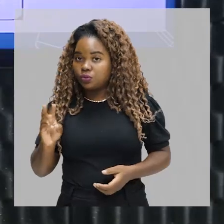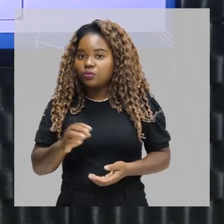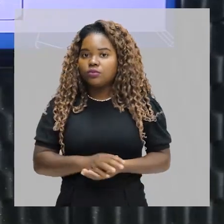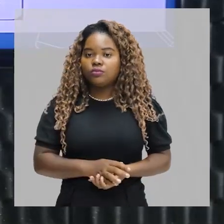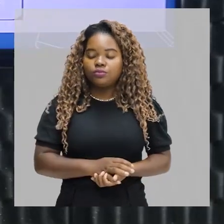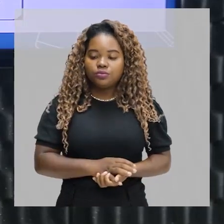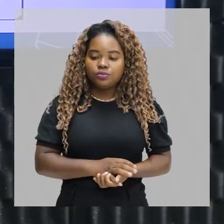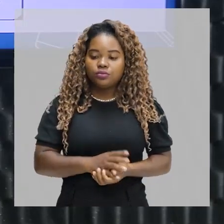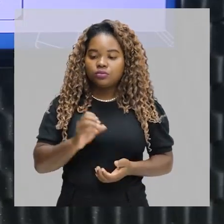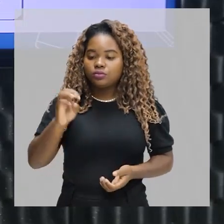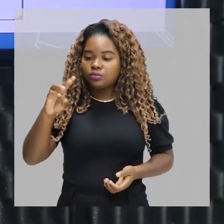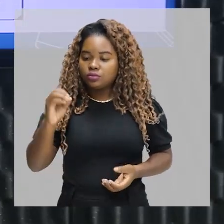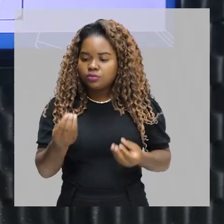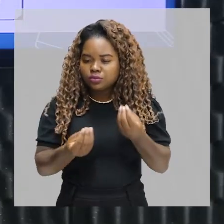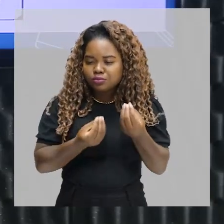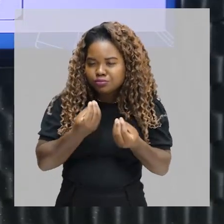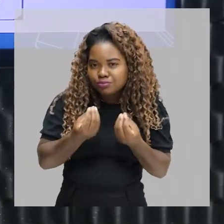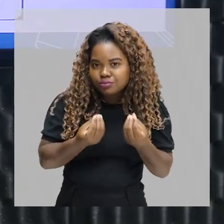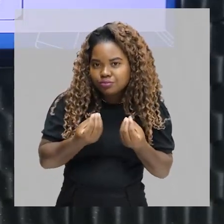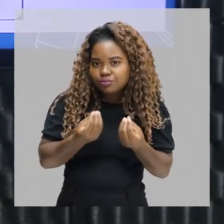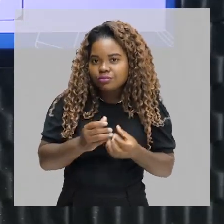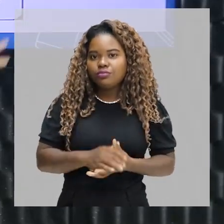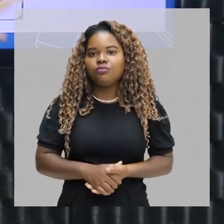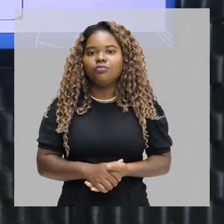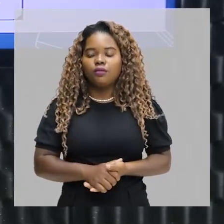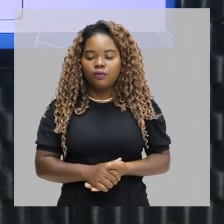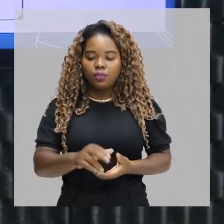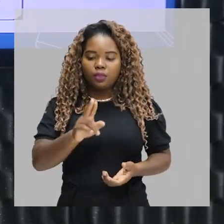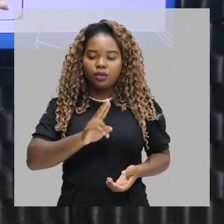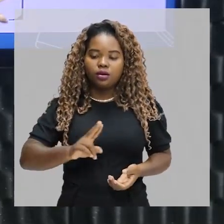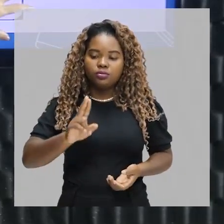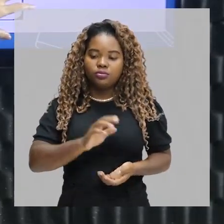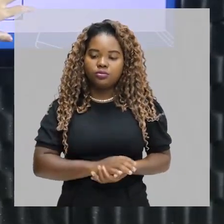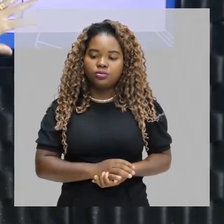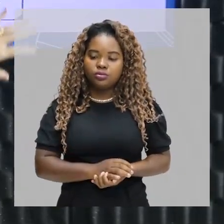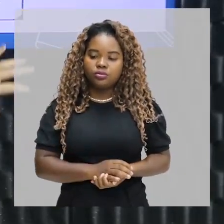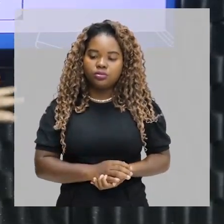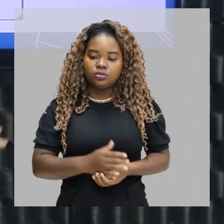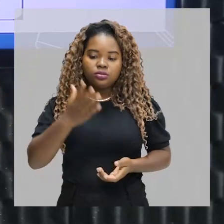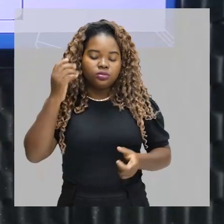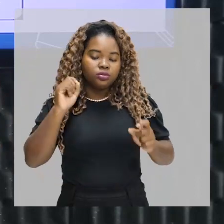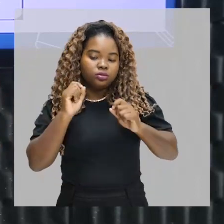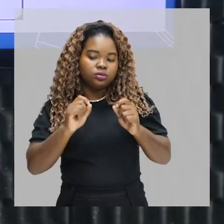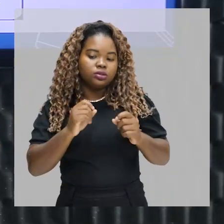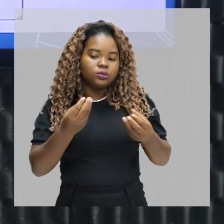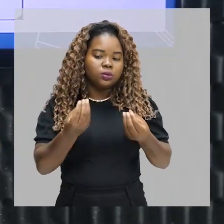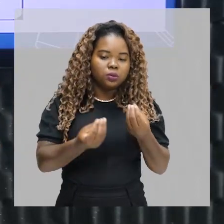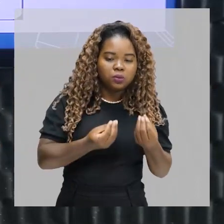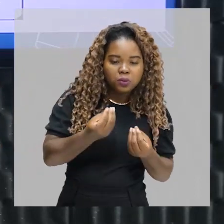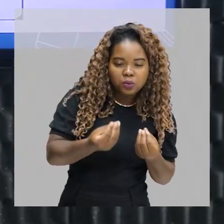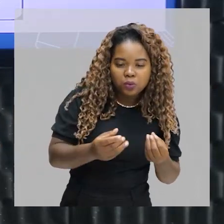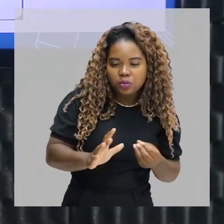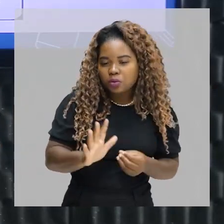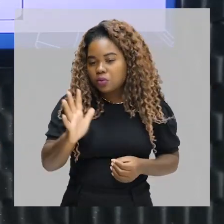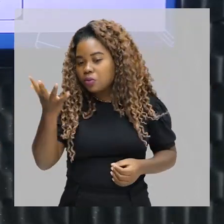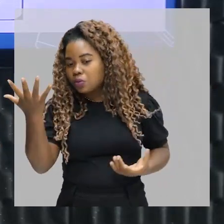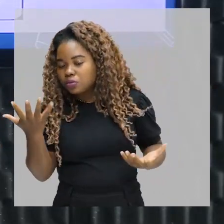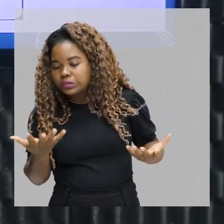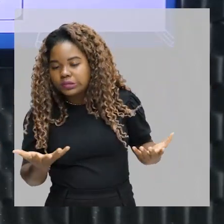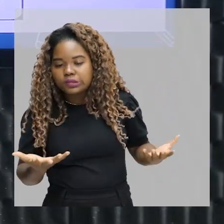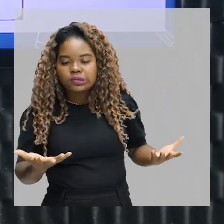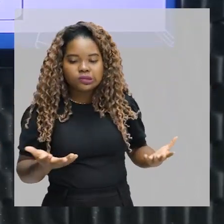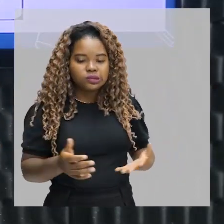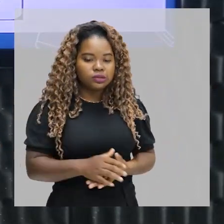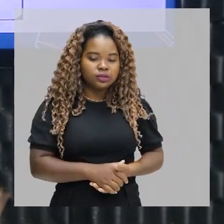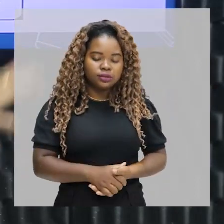mencionei, é o como em inglês. É um pronome que você utiliza quando você quer saber o modo, a maneira, a forma